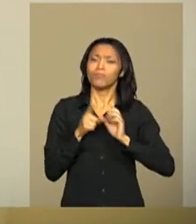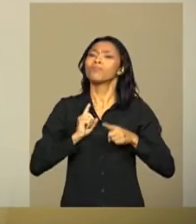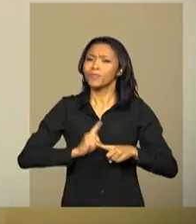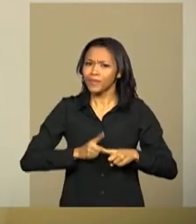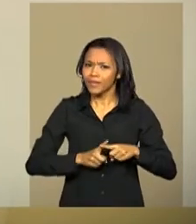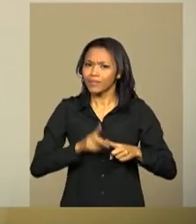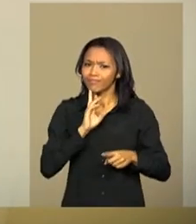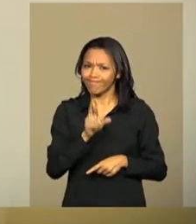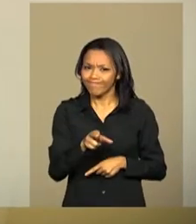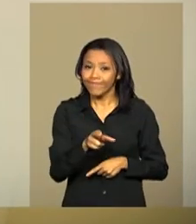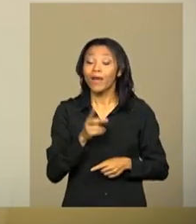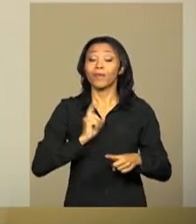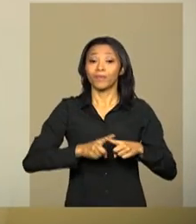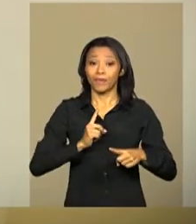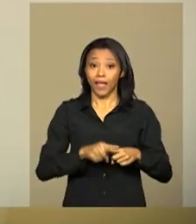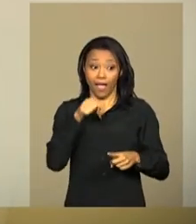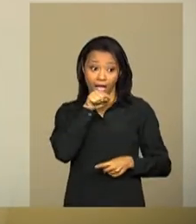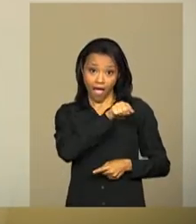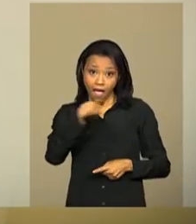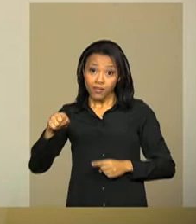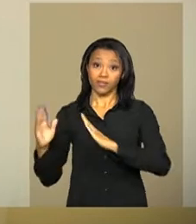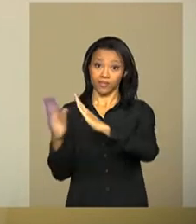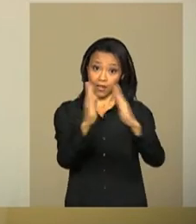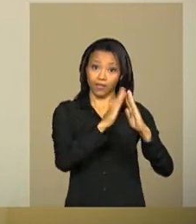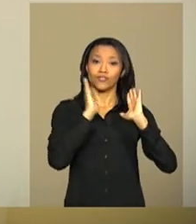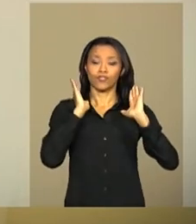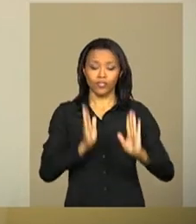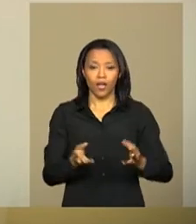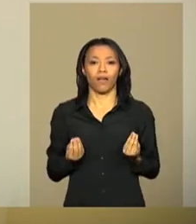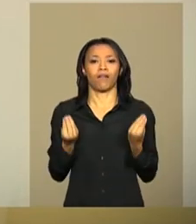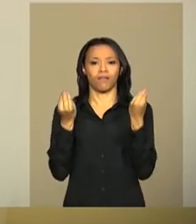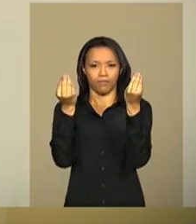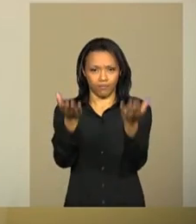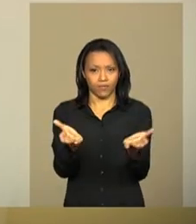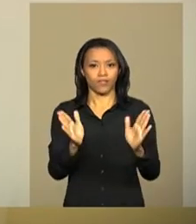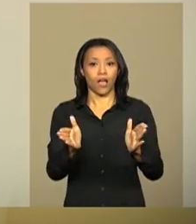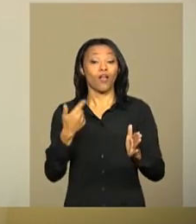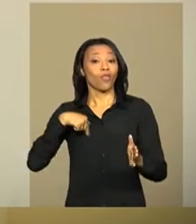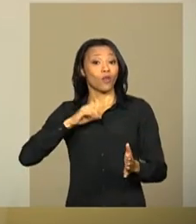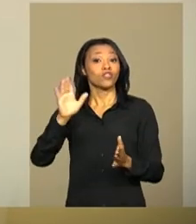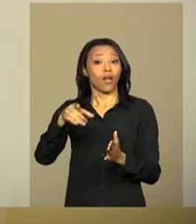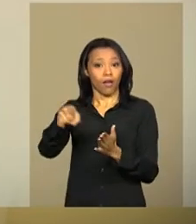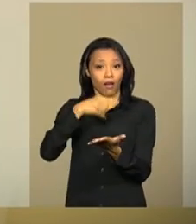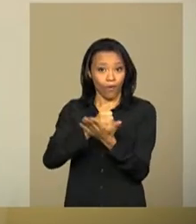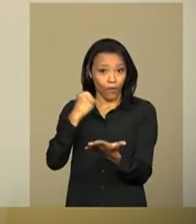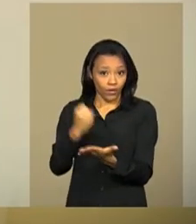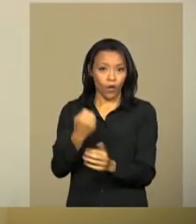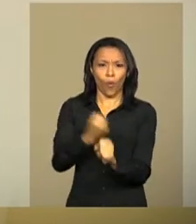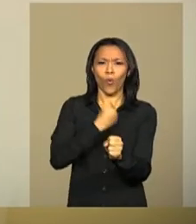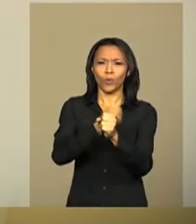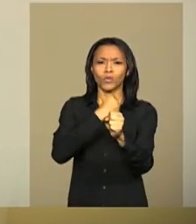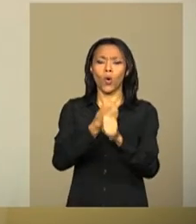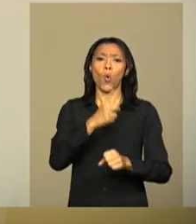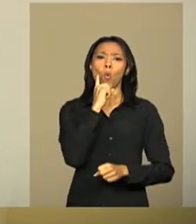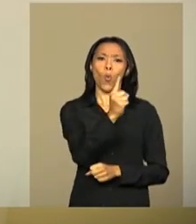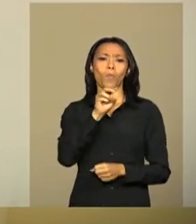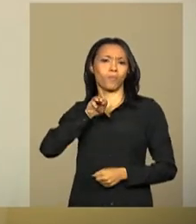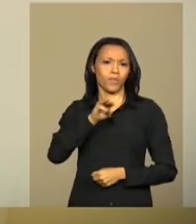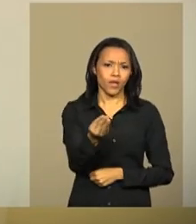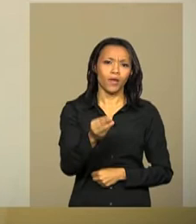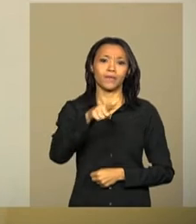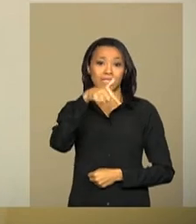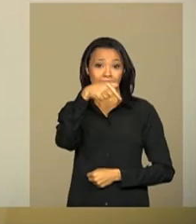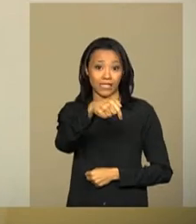porque mais porque além dessas casas que já foram entregues nós já contratamos a construção de mais um milhão